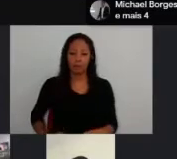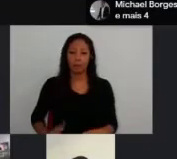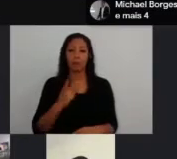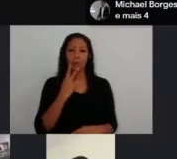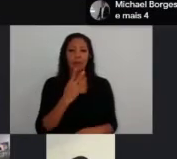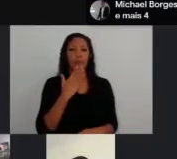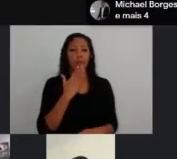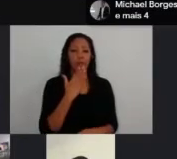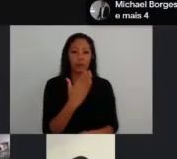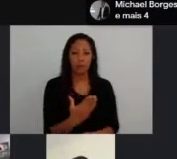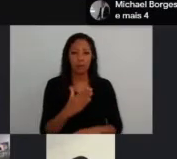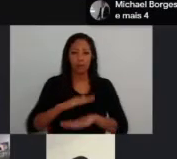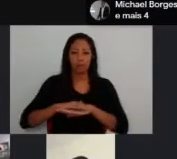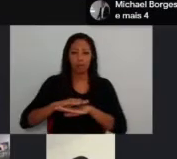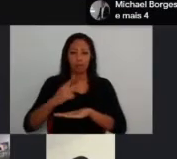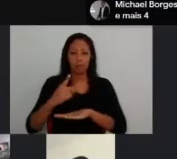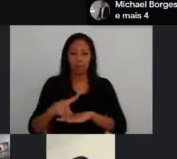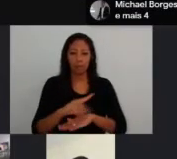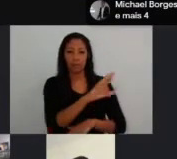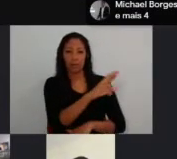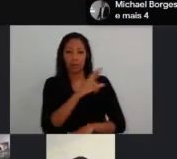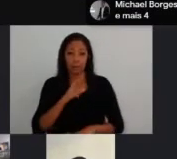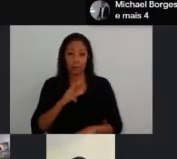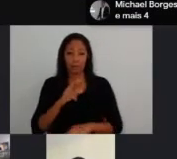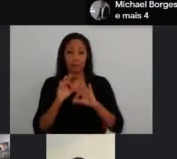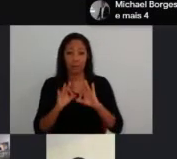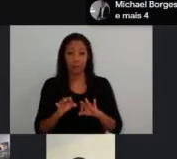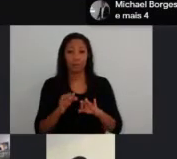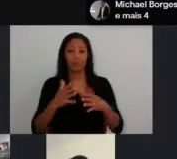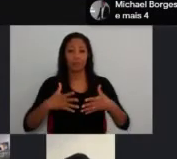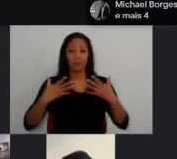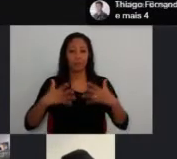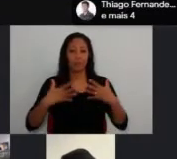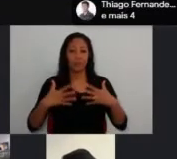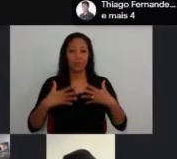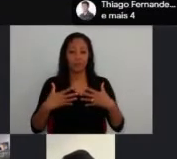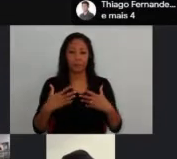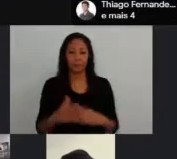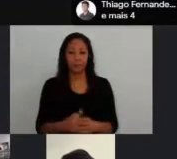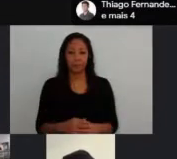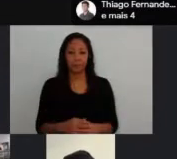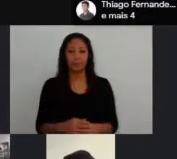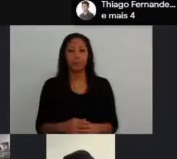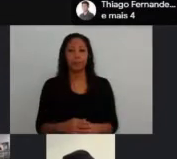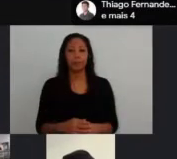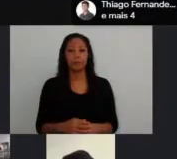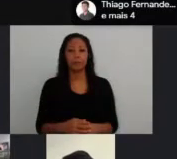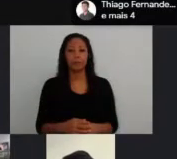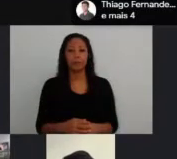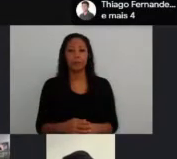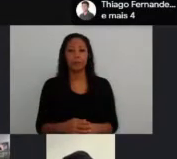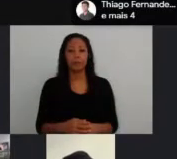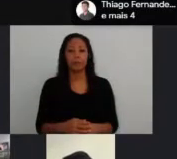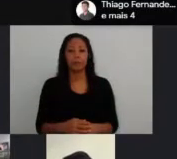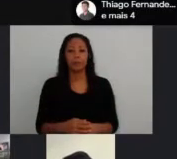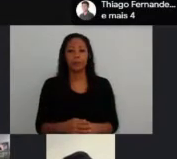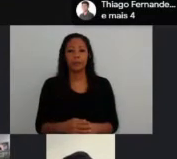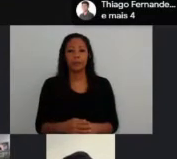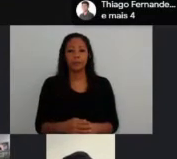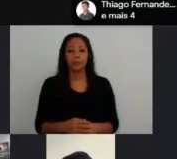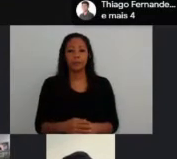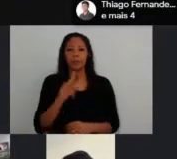sua alegria no atendimento das mesmas pela Secretaria Municipal de Administração e Secretaria Municipal de Recursos Humanos. O